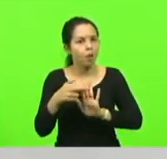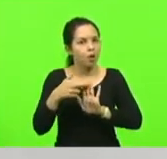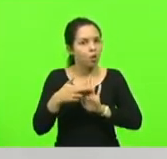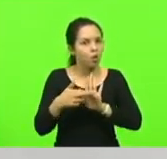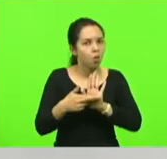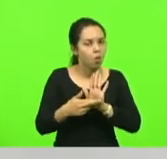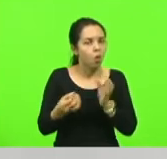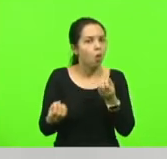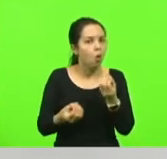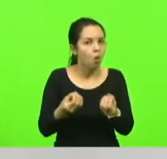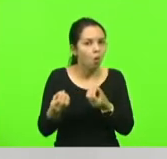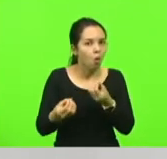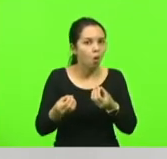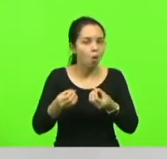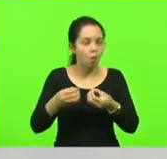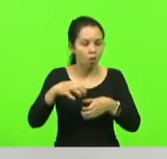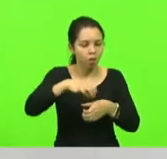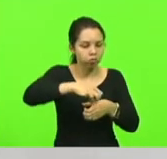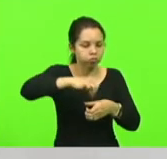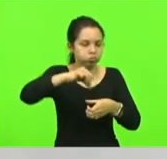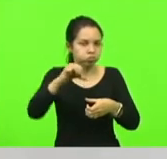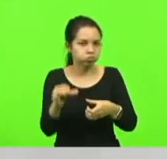puxadorzinho ali. Então, era norma para tudo.